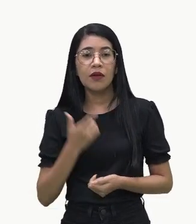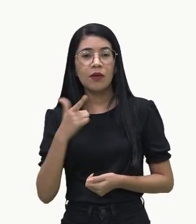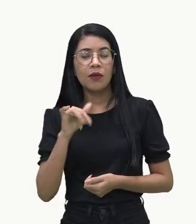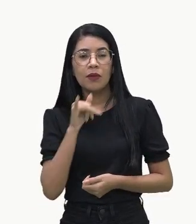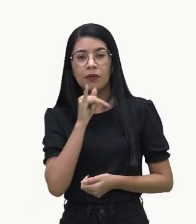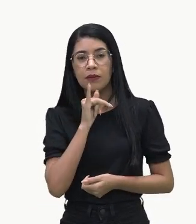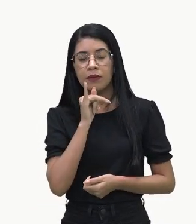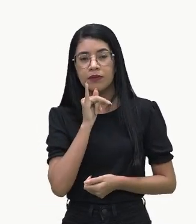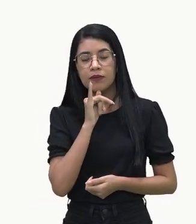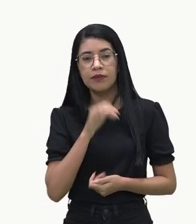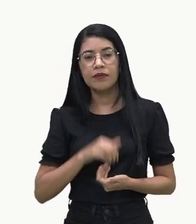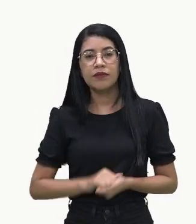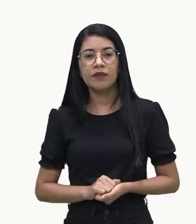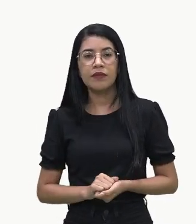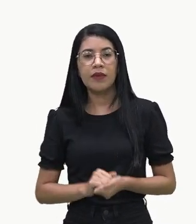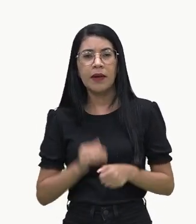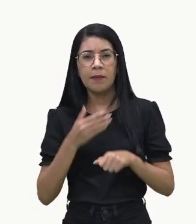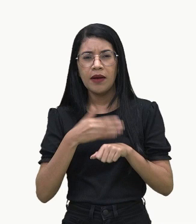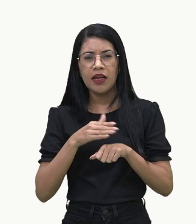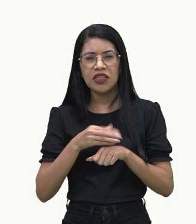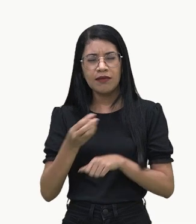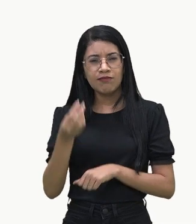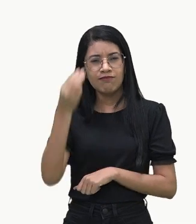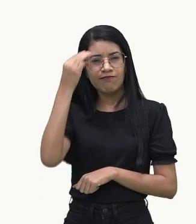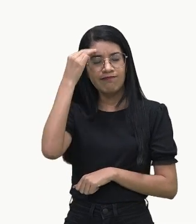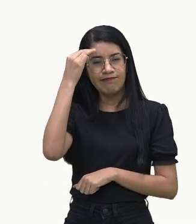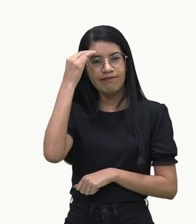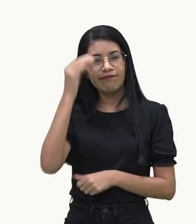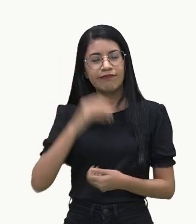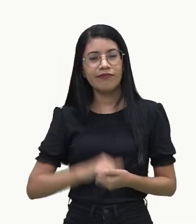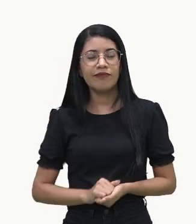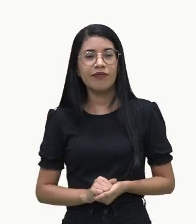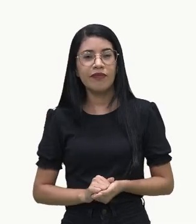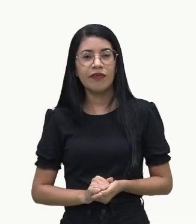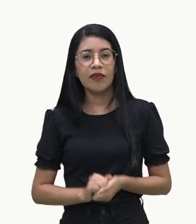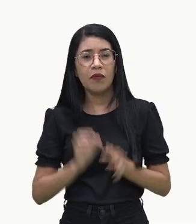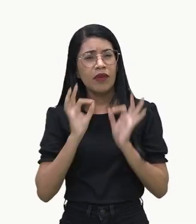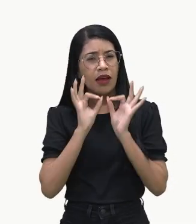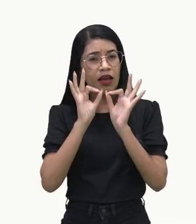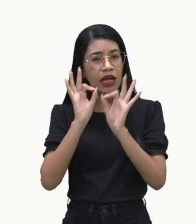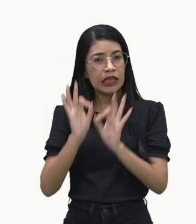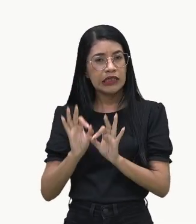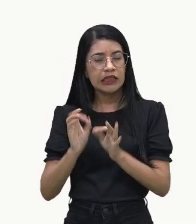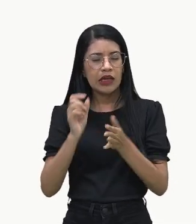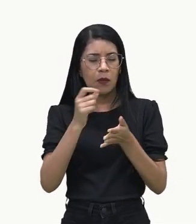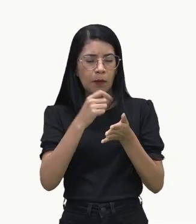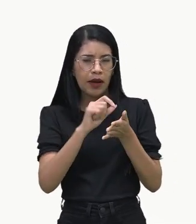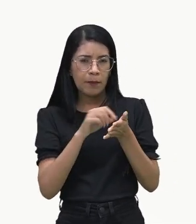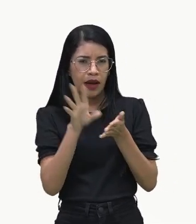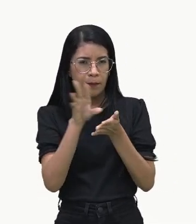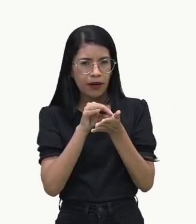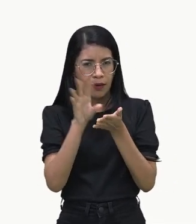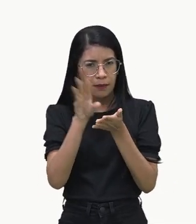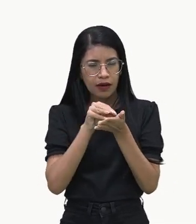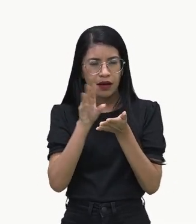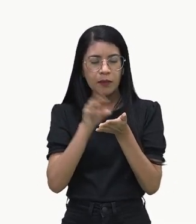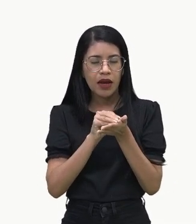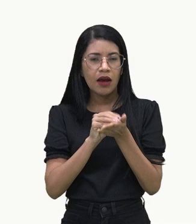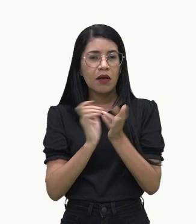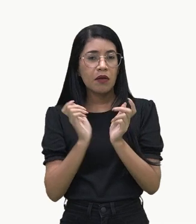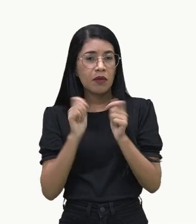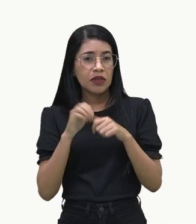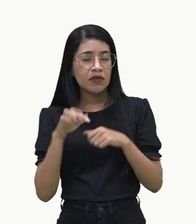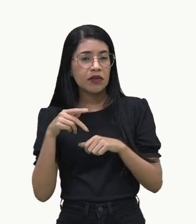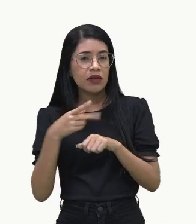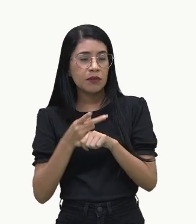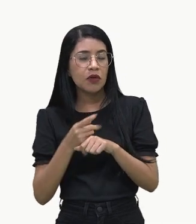exemplo? Então, para fixar melhor, tá? Vá observando tudo, vá anotando tudo, para que você possa aí